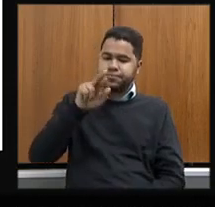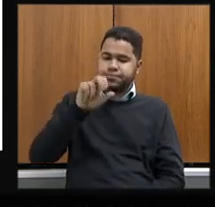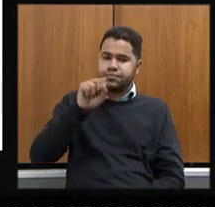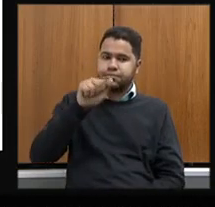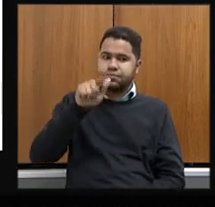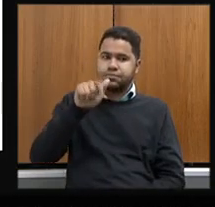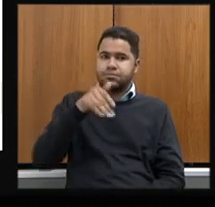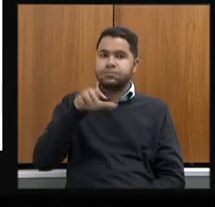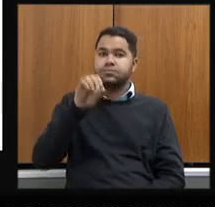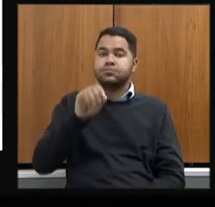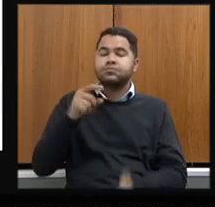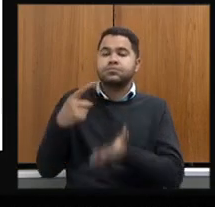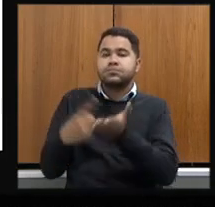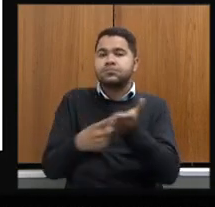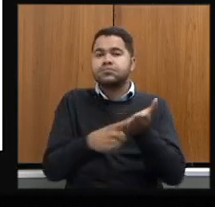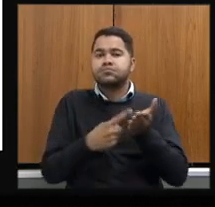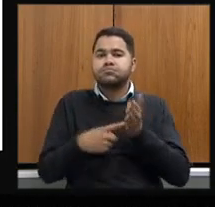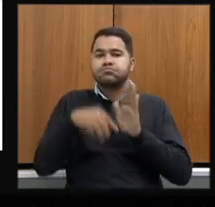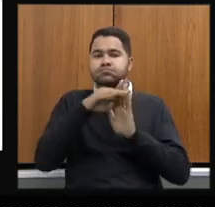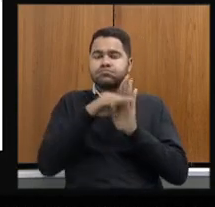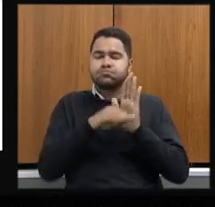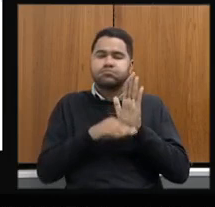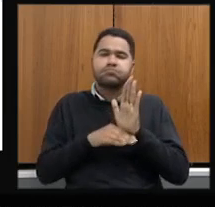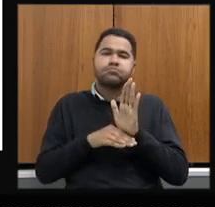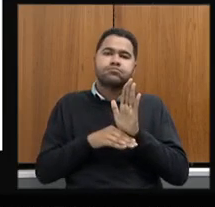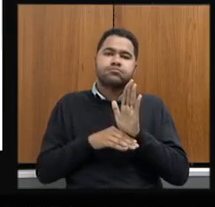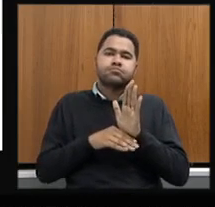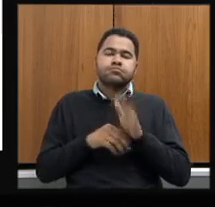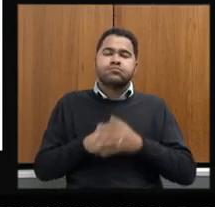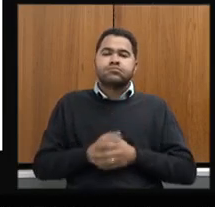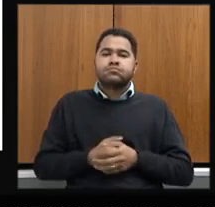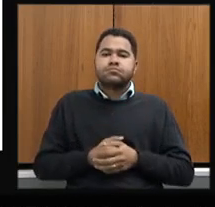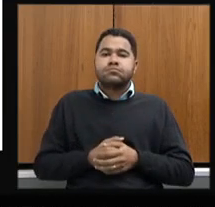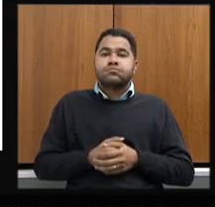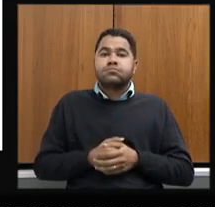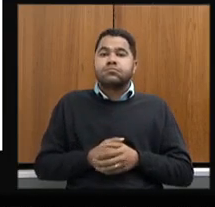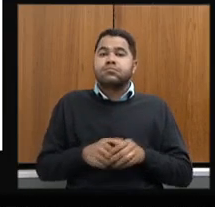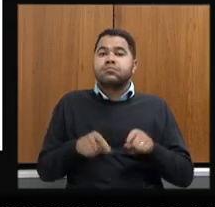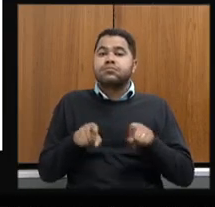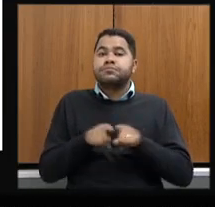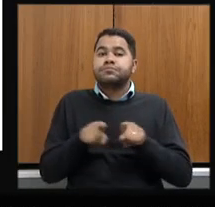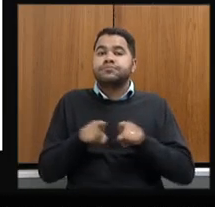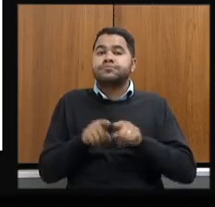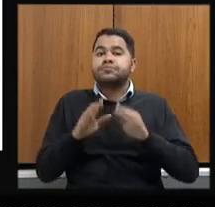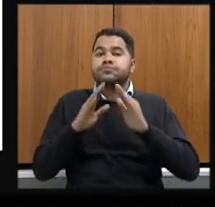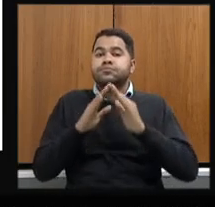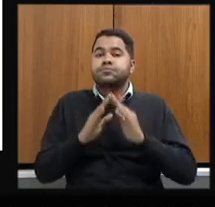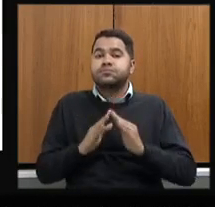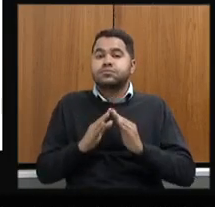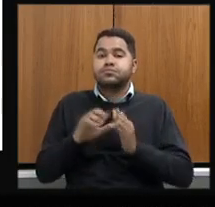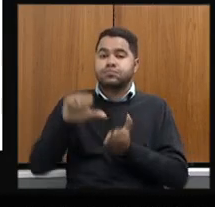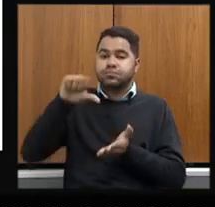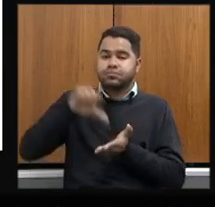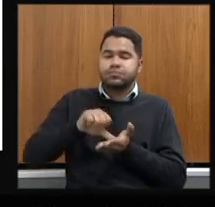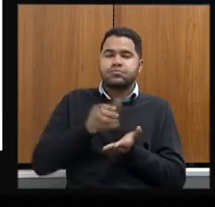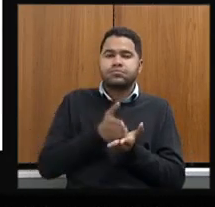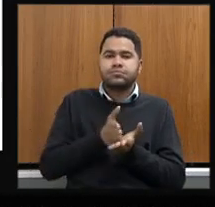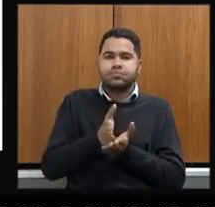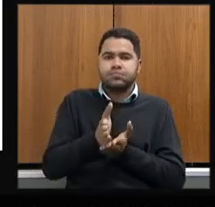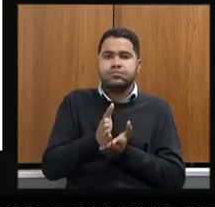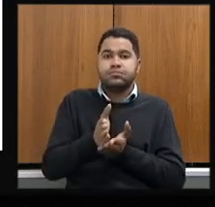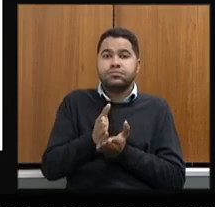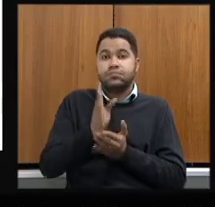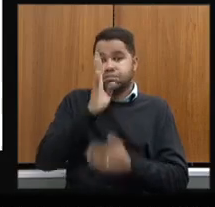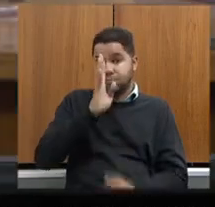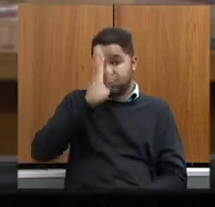irá efetivar o acordo judicial de regularização da ocupação izidora e entregamos o imóvel da sede definitiva da academia do